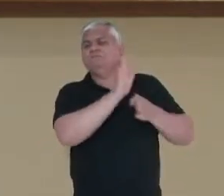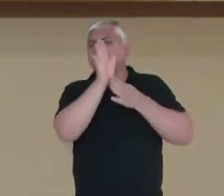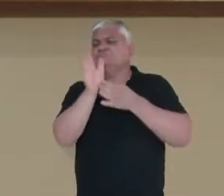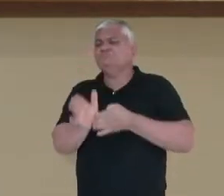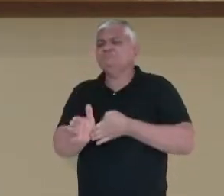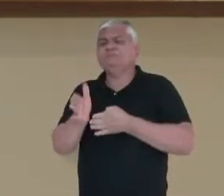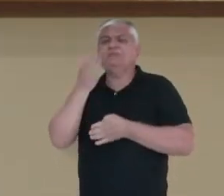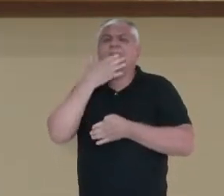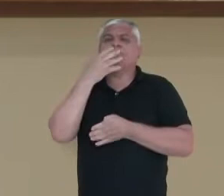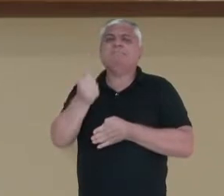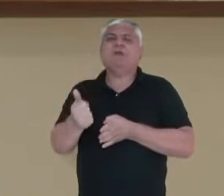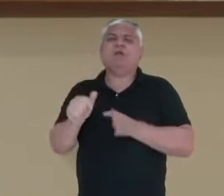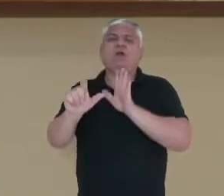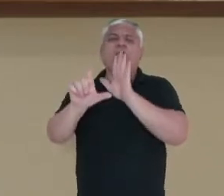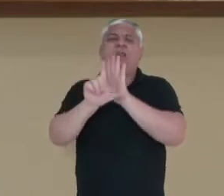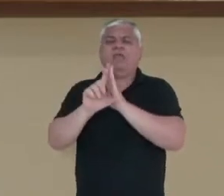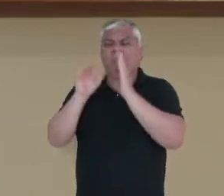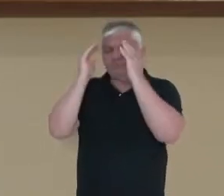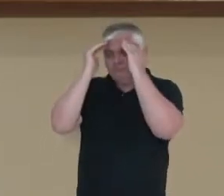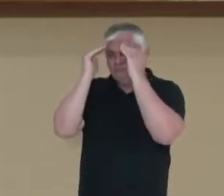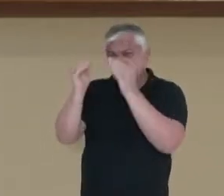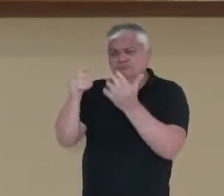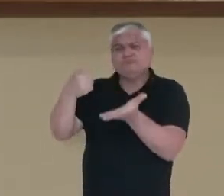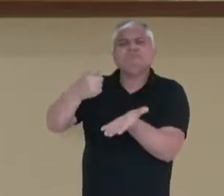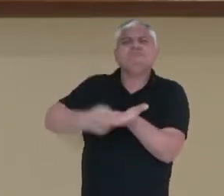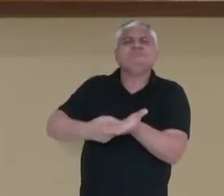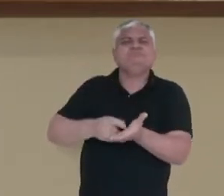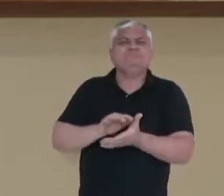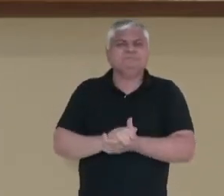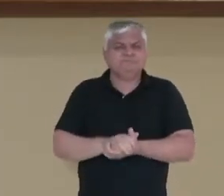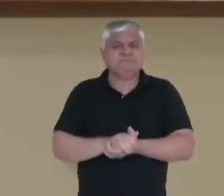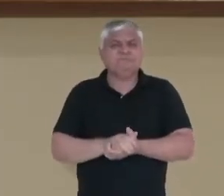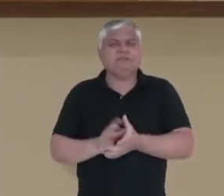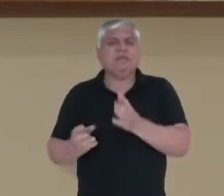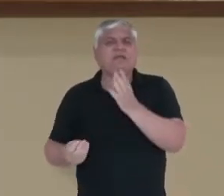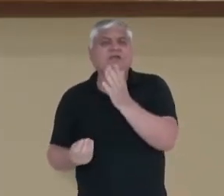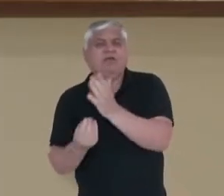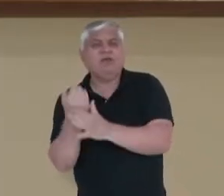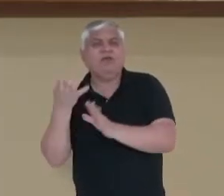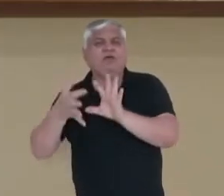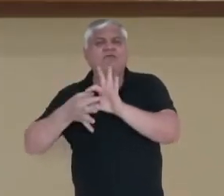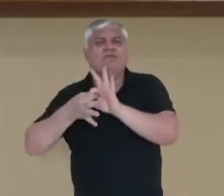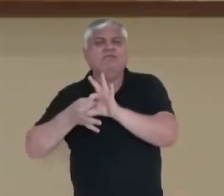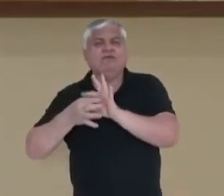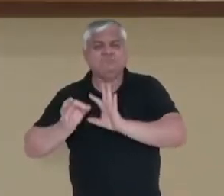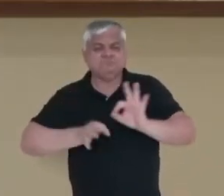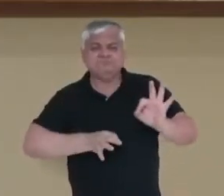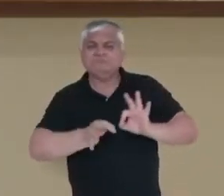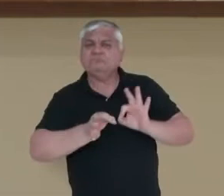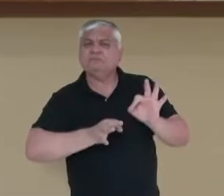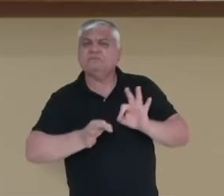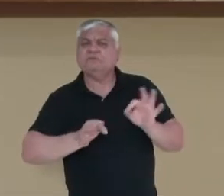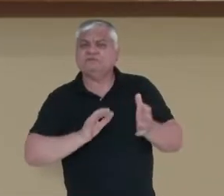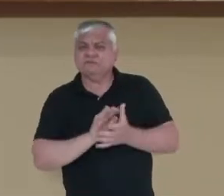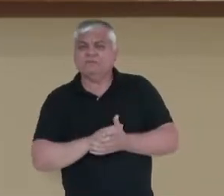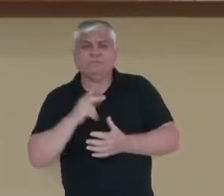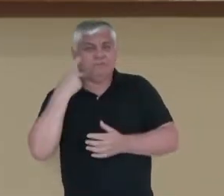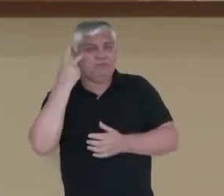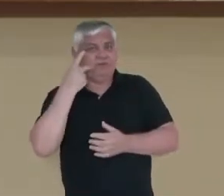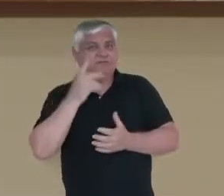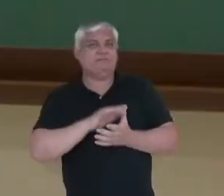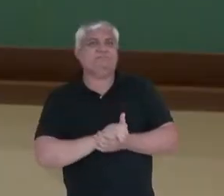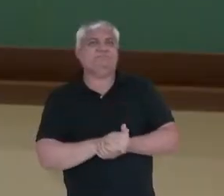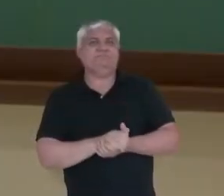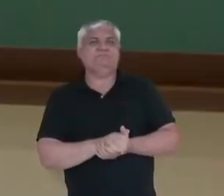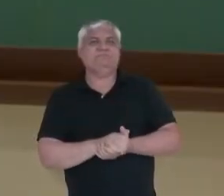acharam necessário estabelecer um pacto, criando esses vínculos de organização política,